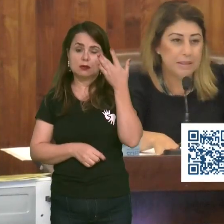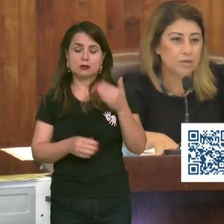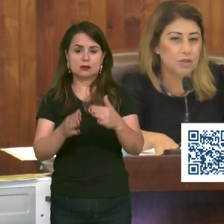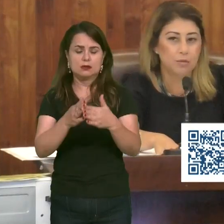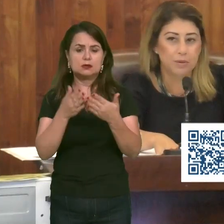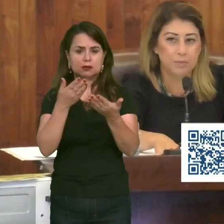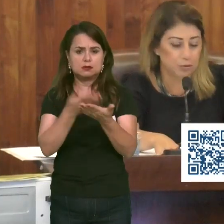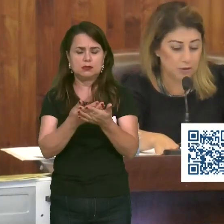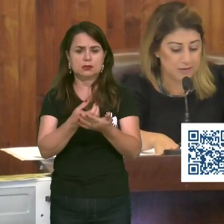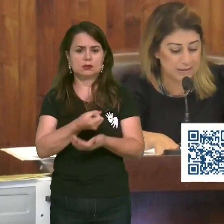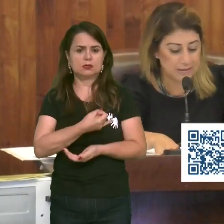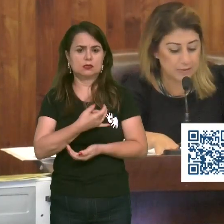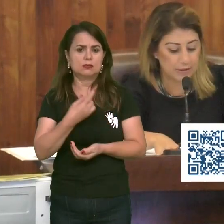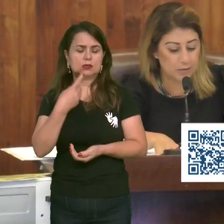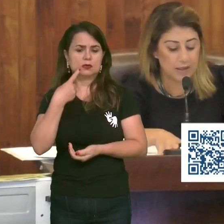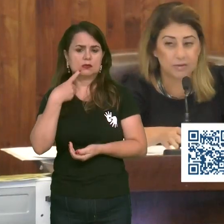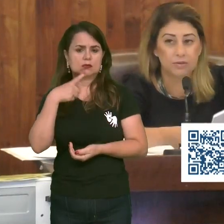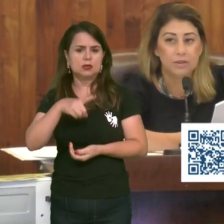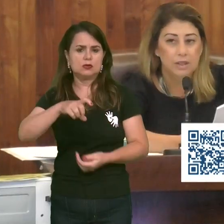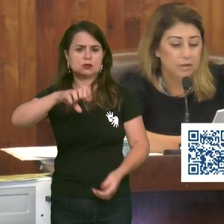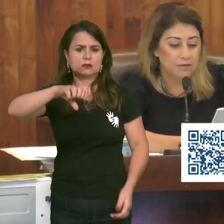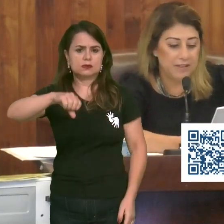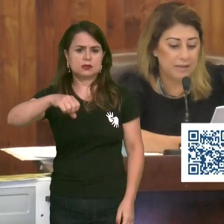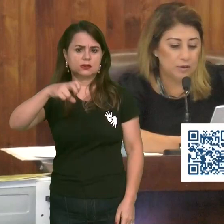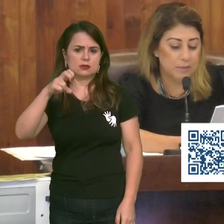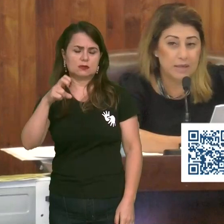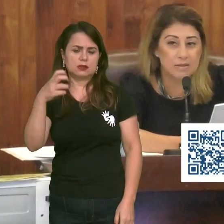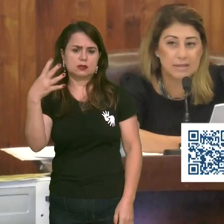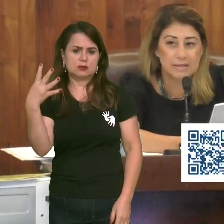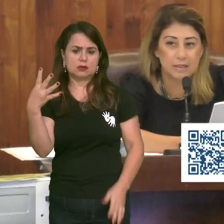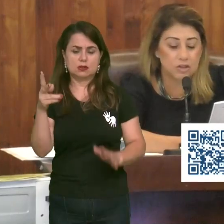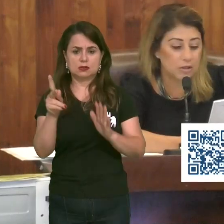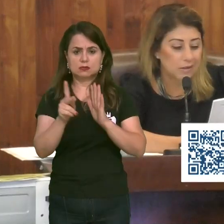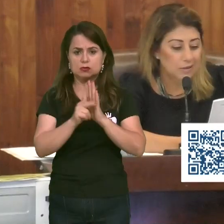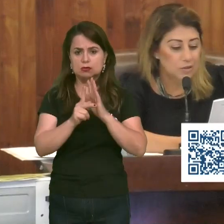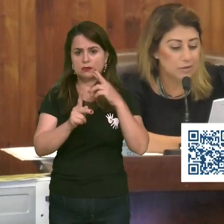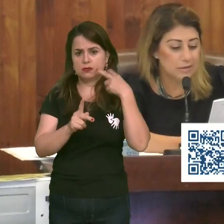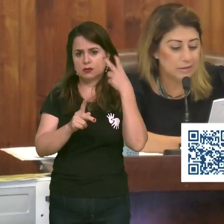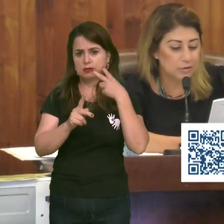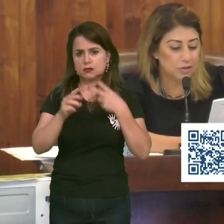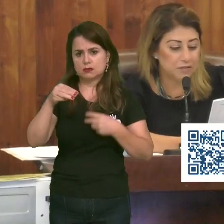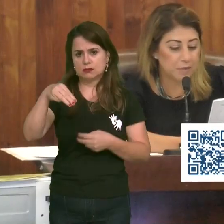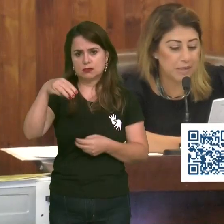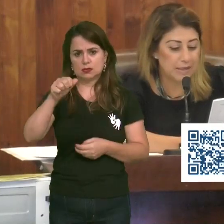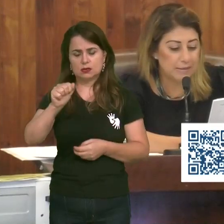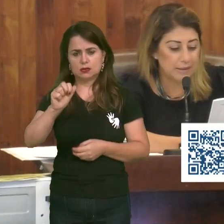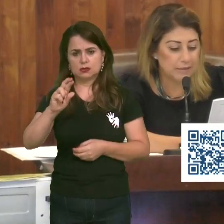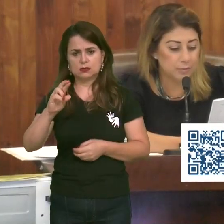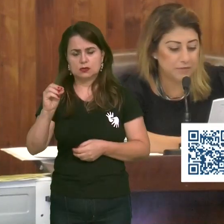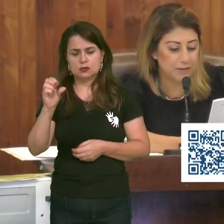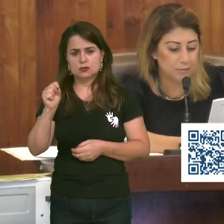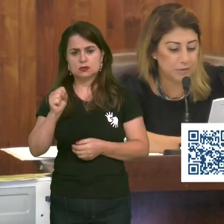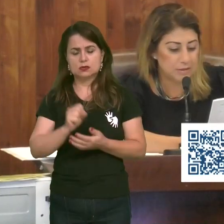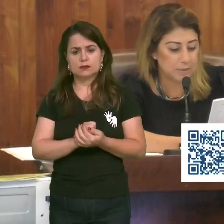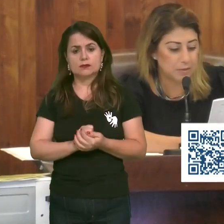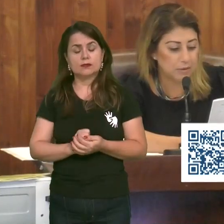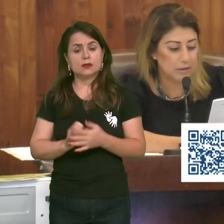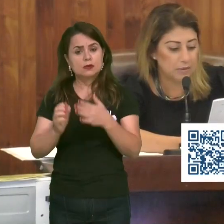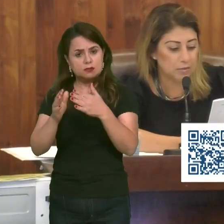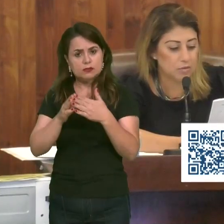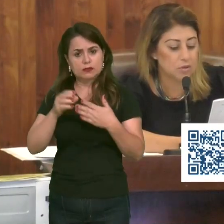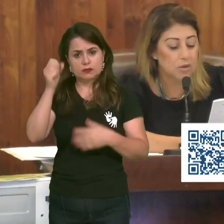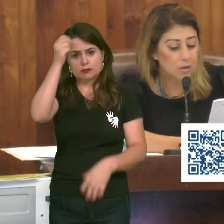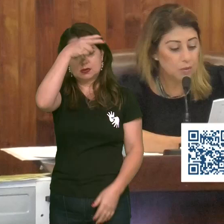requerimentos de número 1954 do vereador Marcos Rezende solicitando de forma reiterada ao Prefeito Municipal